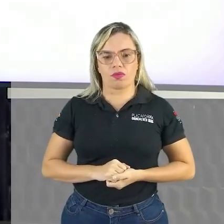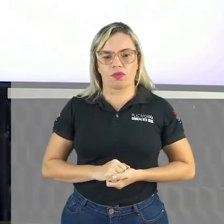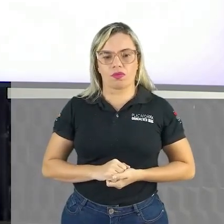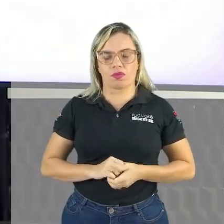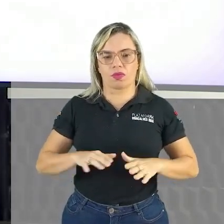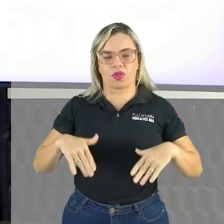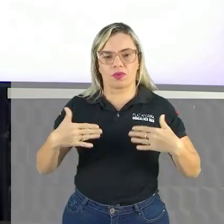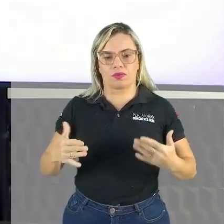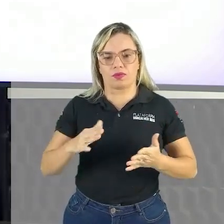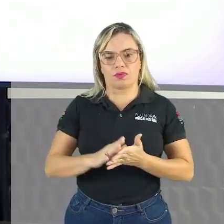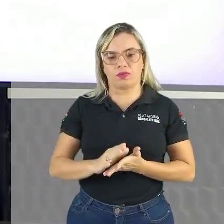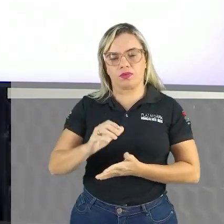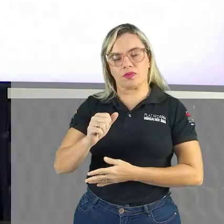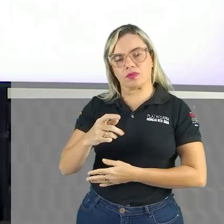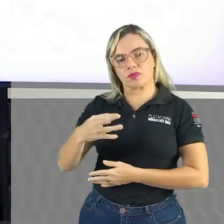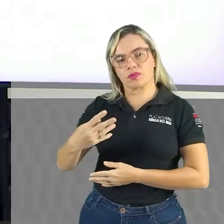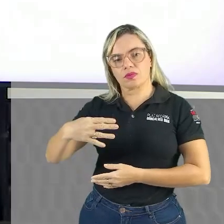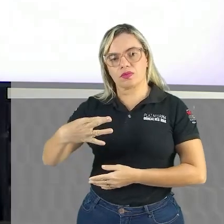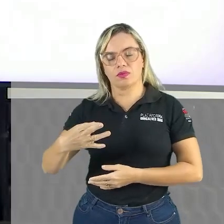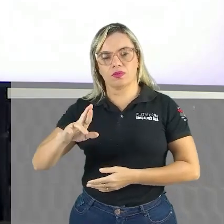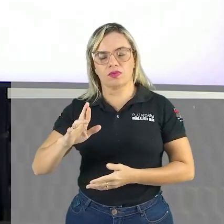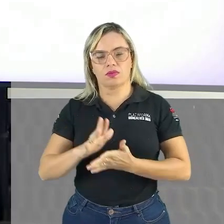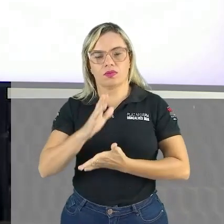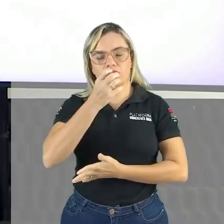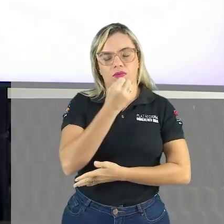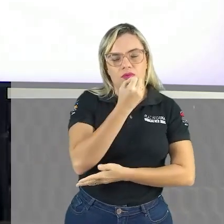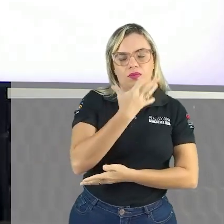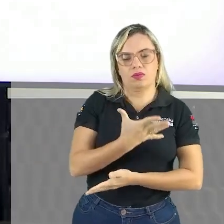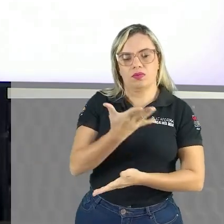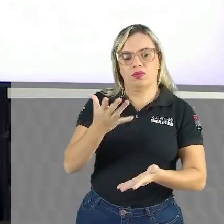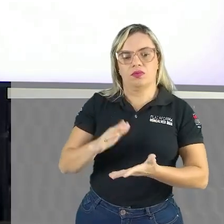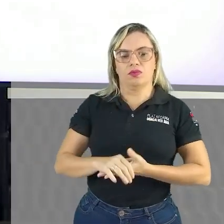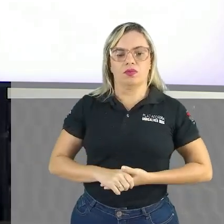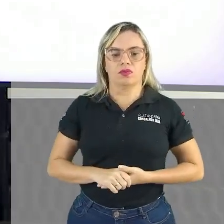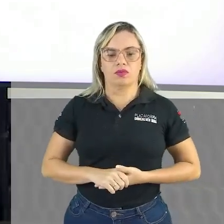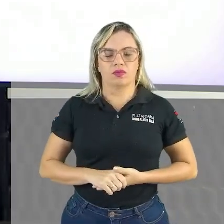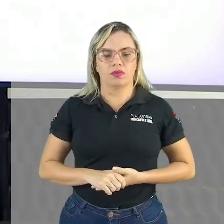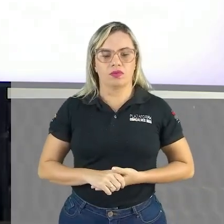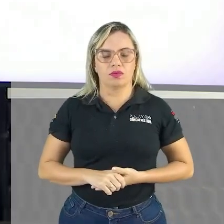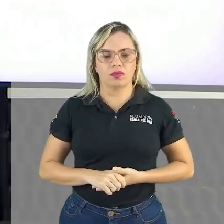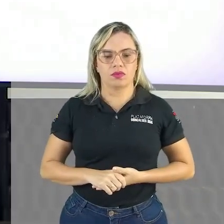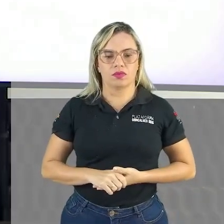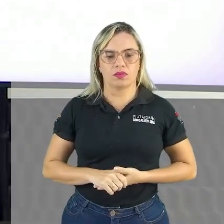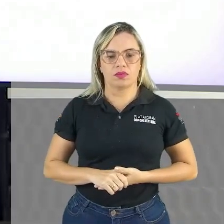Questãozinha sobre catalisador. Muito boa, por sinal. Muito boa, por sinal.